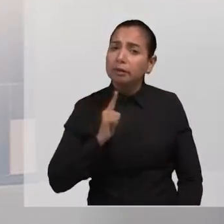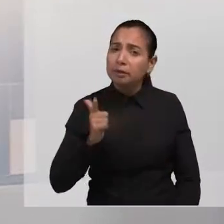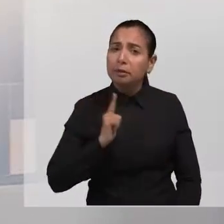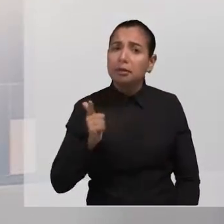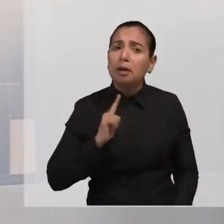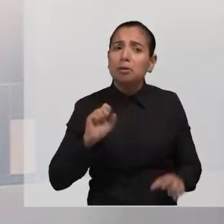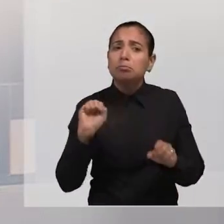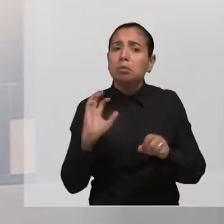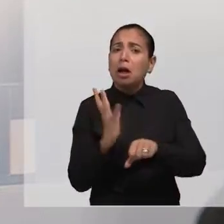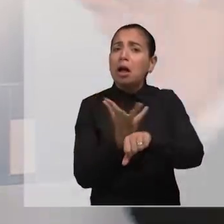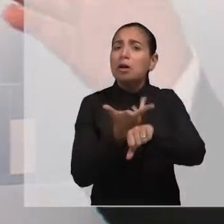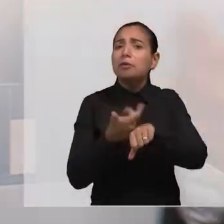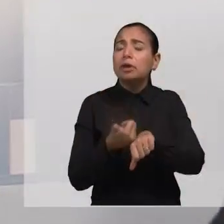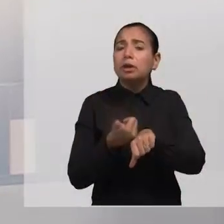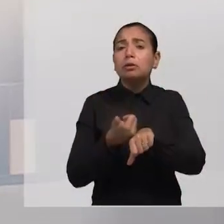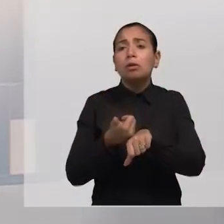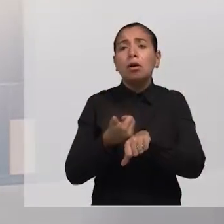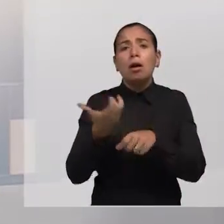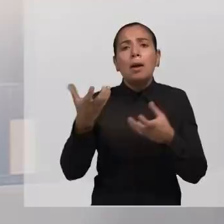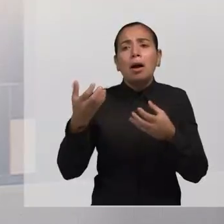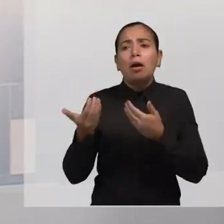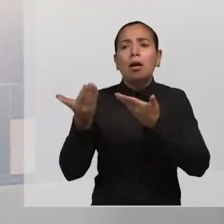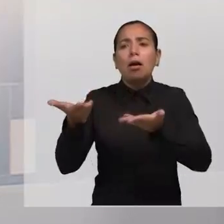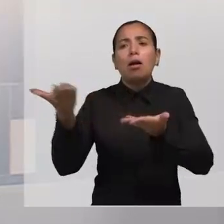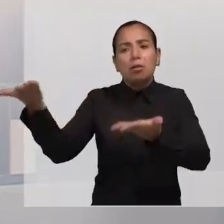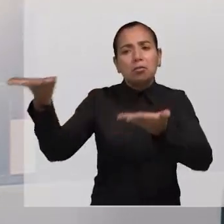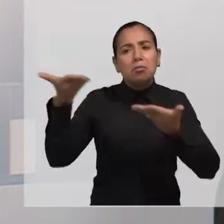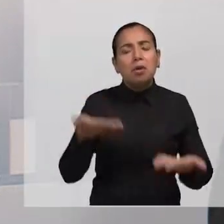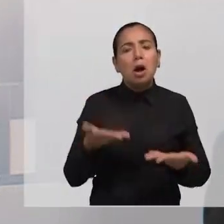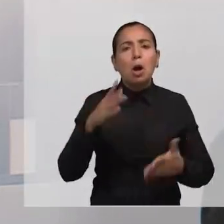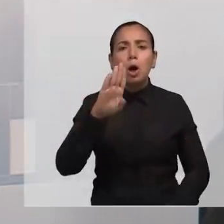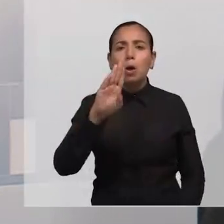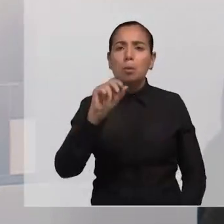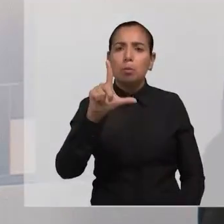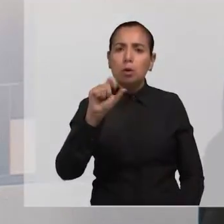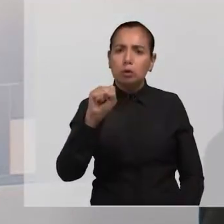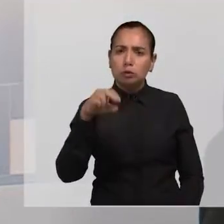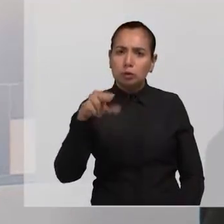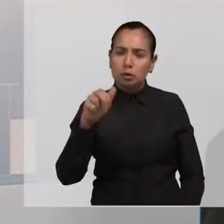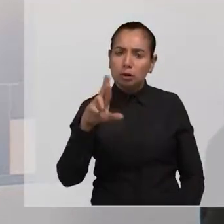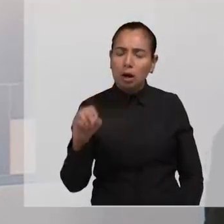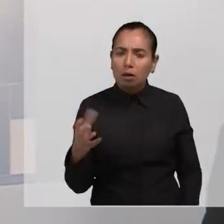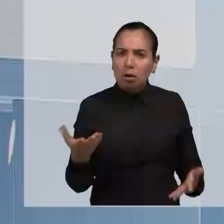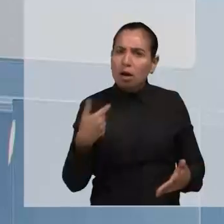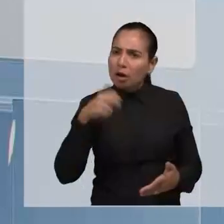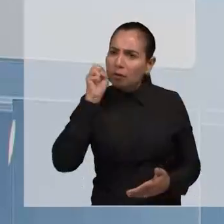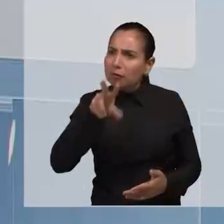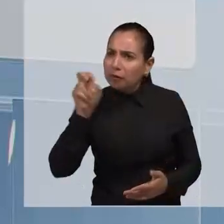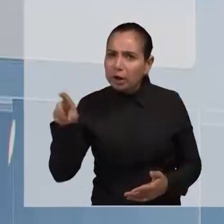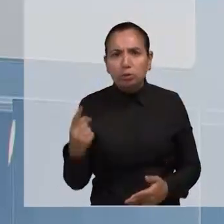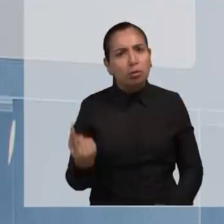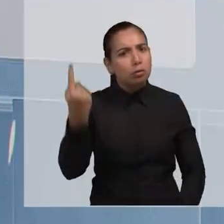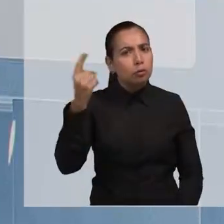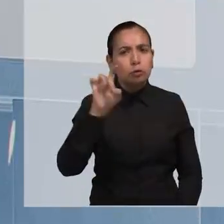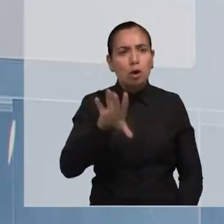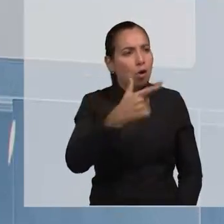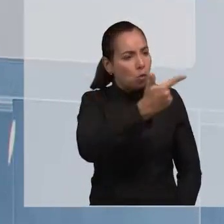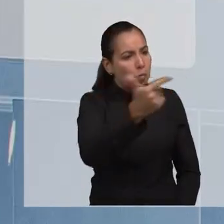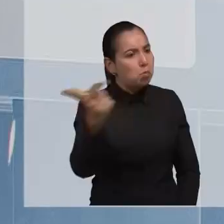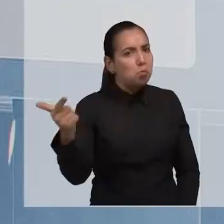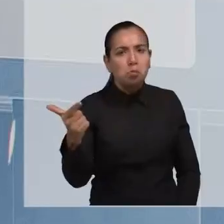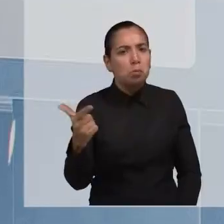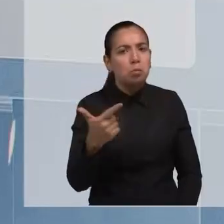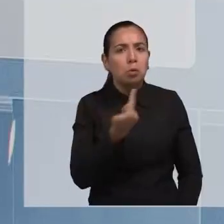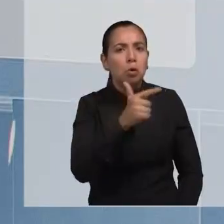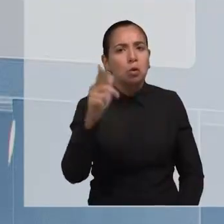pró-Jair Bolsonaro. Isso é um fato que só vejo na campanha dele. Pronto, aí tem esse fato do Bolsonaro, tem